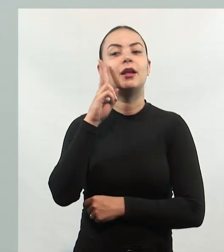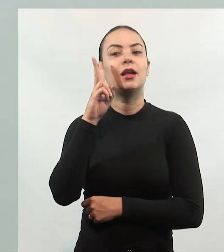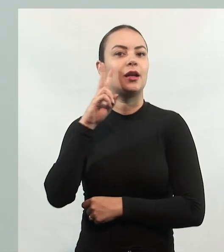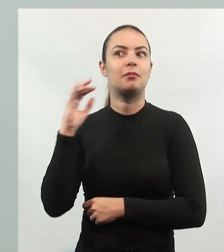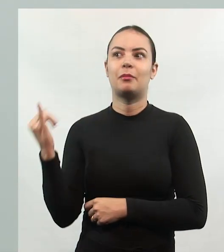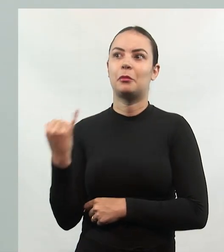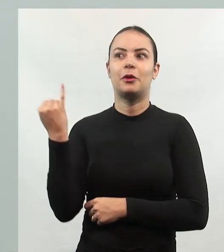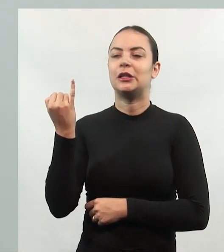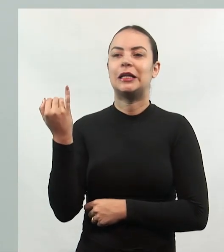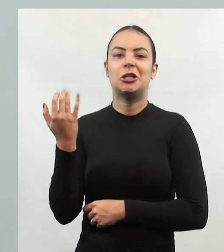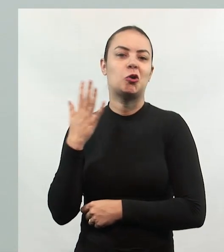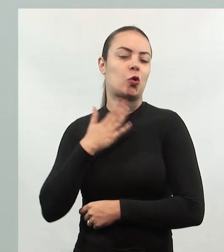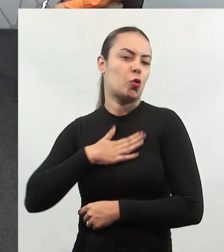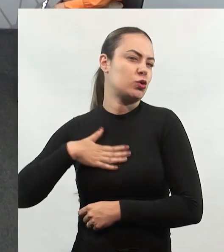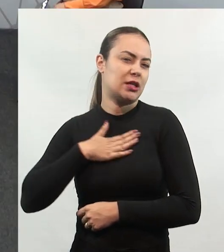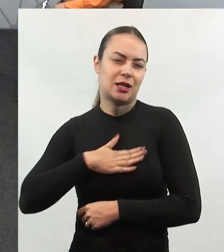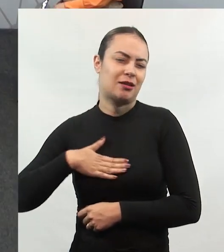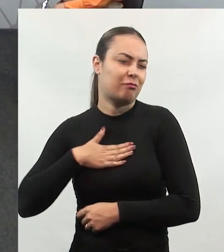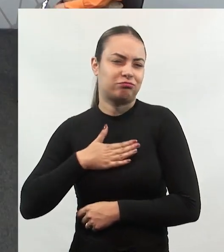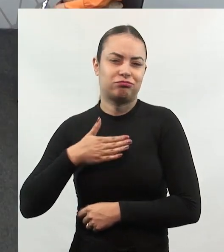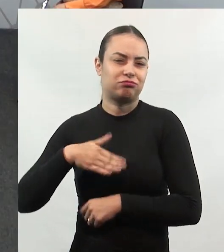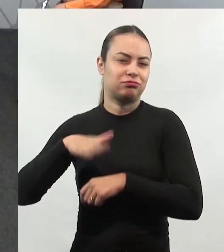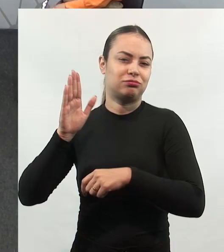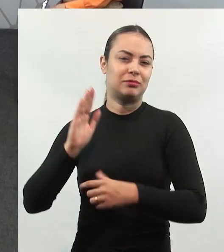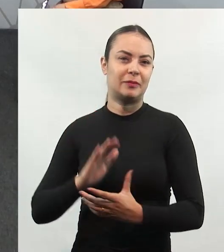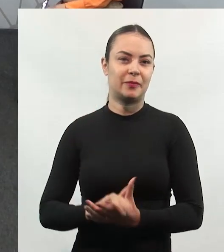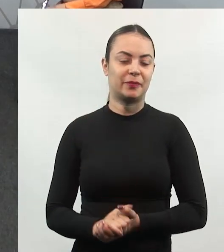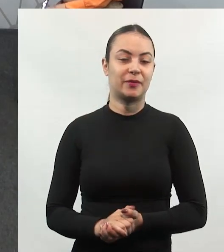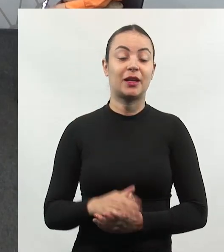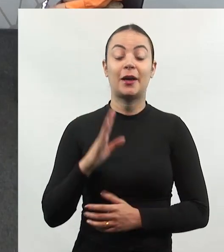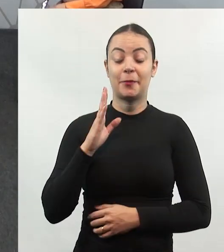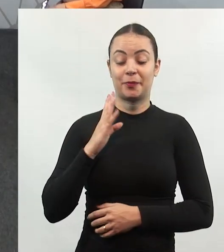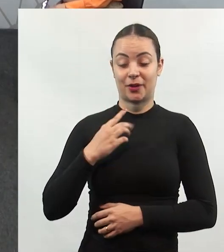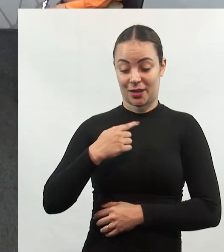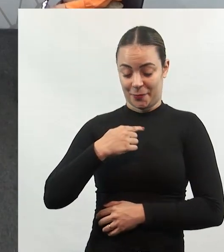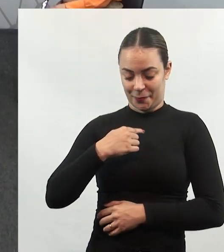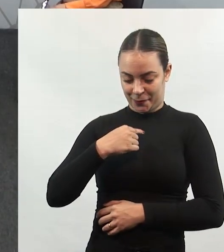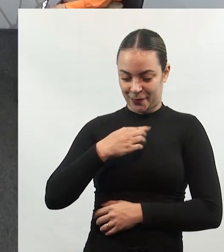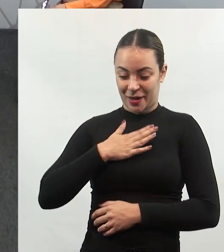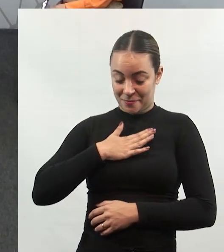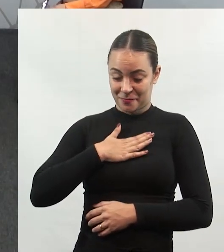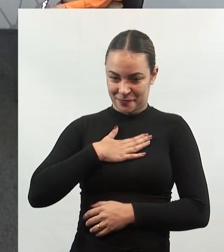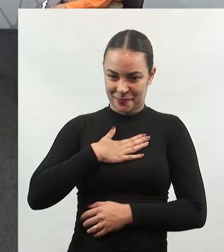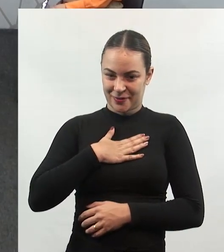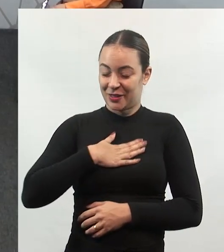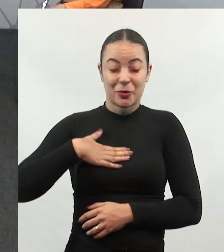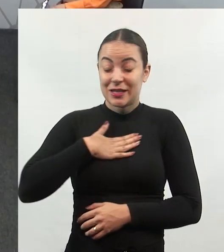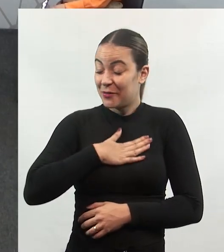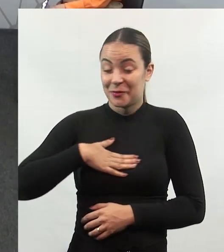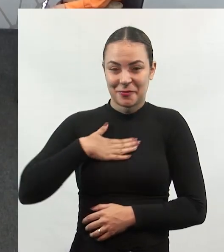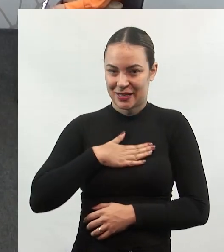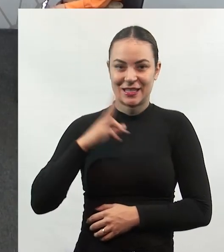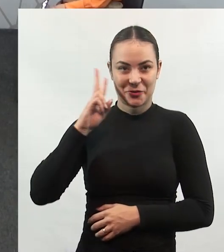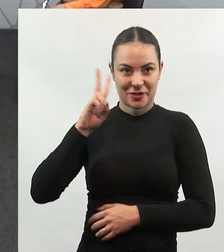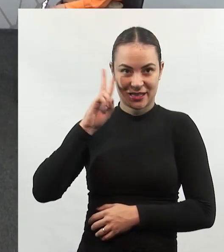nossa me engano. professora da rede Ana municipal. Helena professora- Vale Renda. Professora Ana tinha Lembro uma do fala nome que ela dela. falava que a gente tinha que ser agente de transformação. Eu nunca